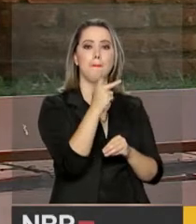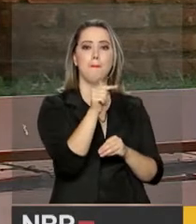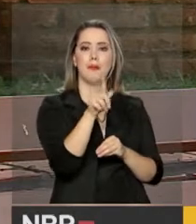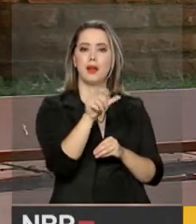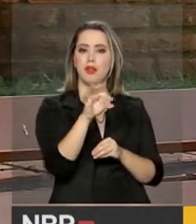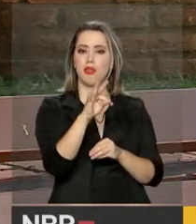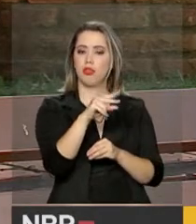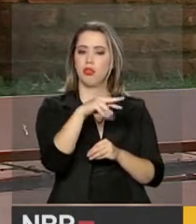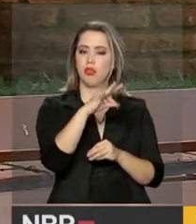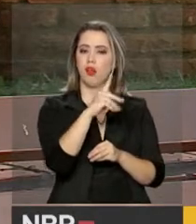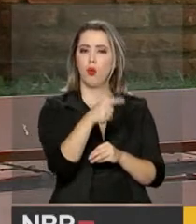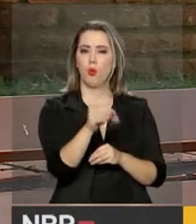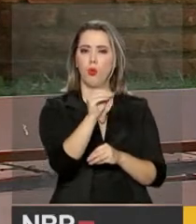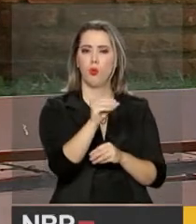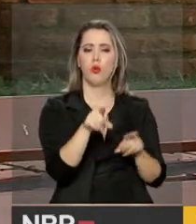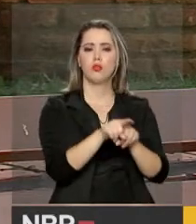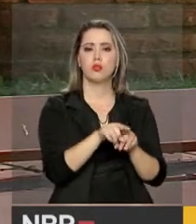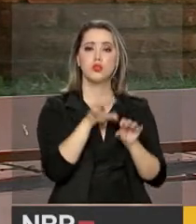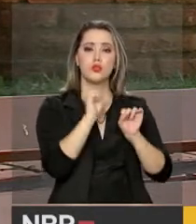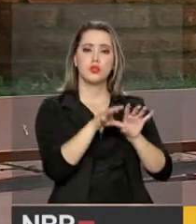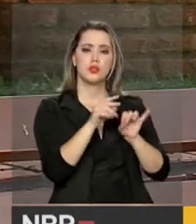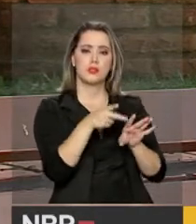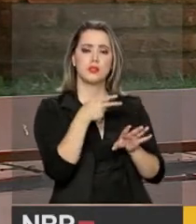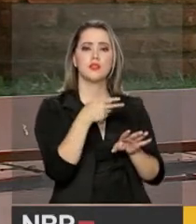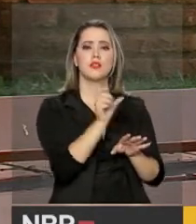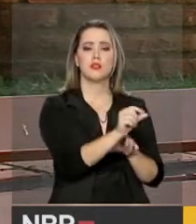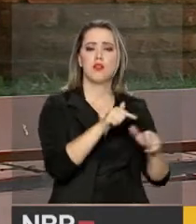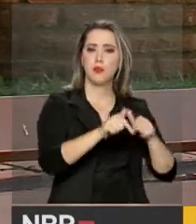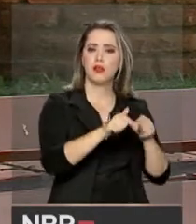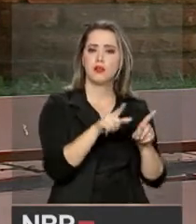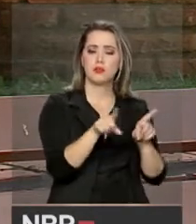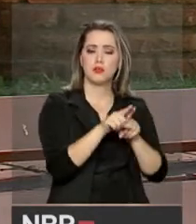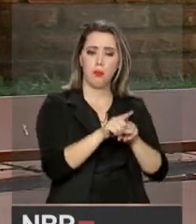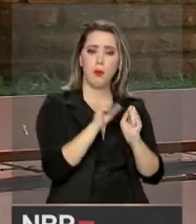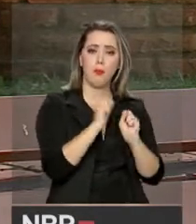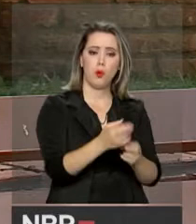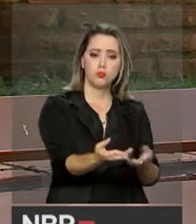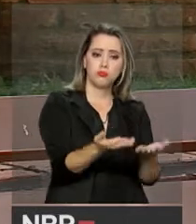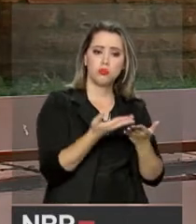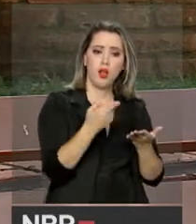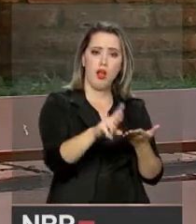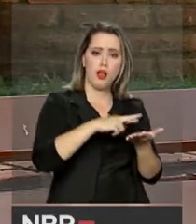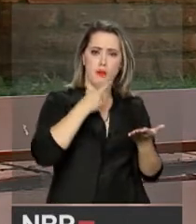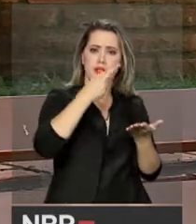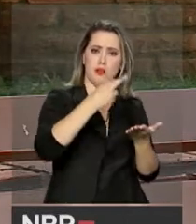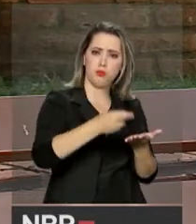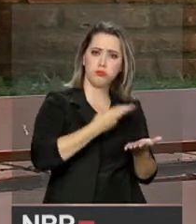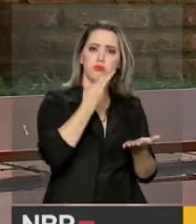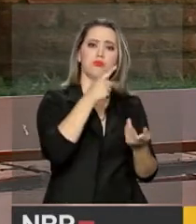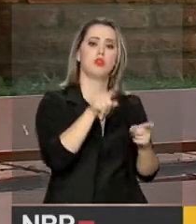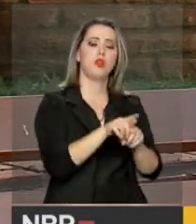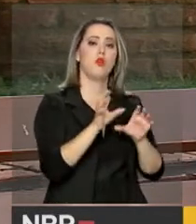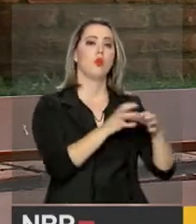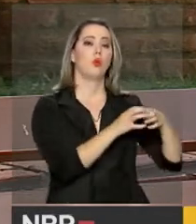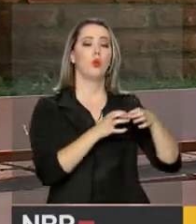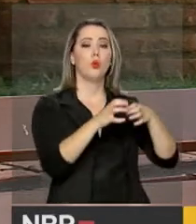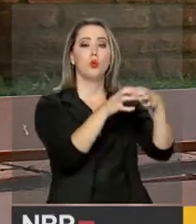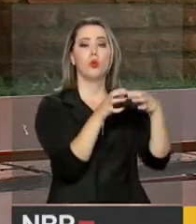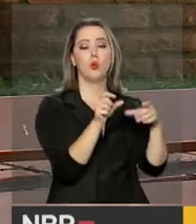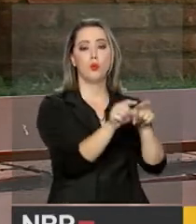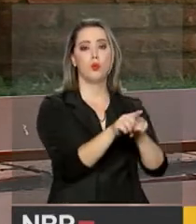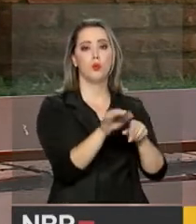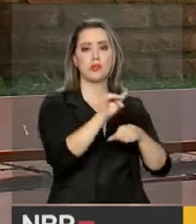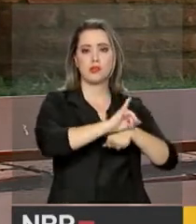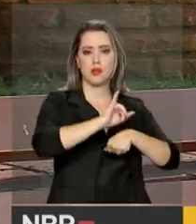Esses plantões de orientações trabalhistas também servem para recebimento de denúncias. Esses plantões ocorrem nas unidades descentralizadas, nas superintendências,